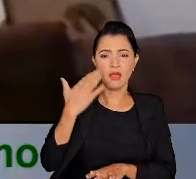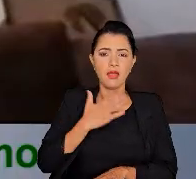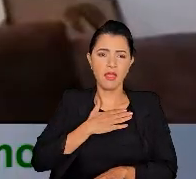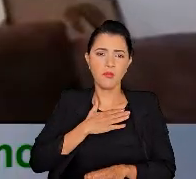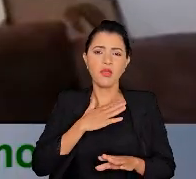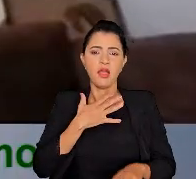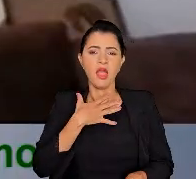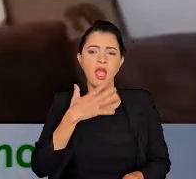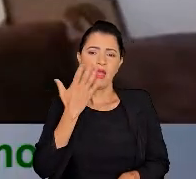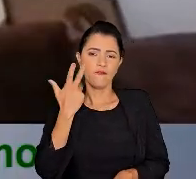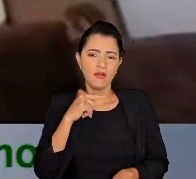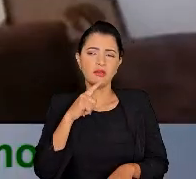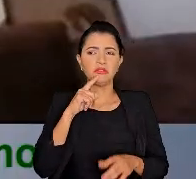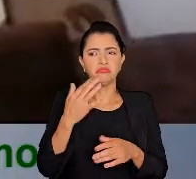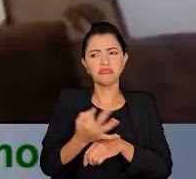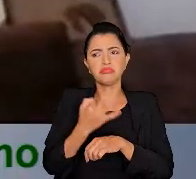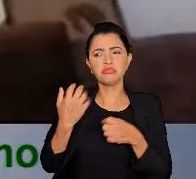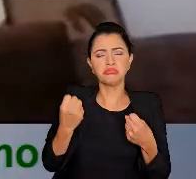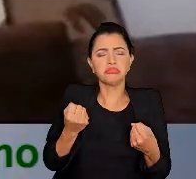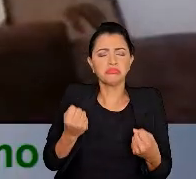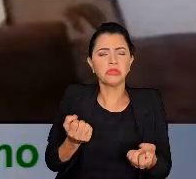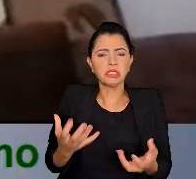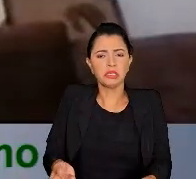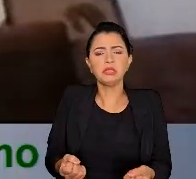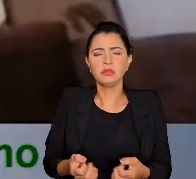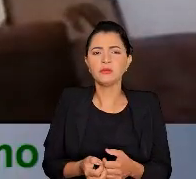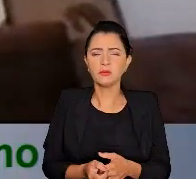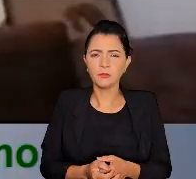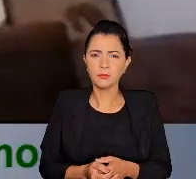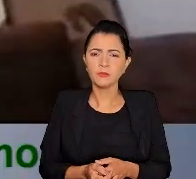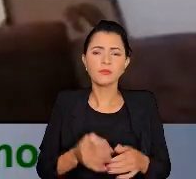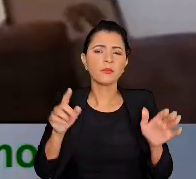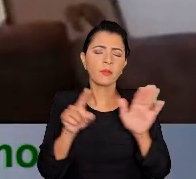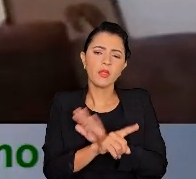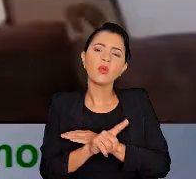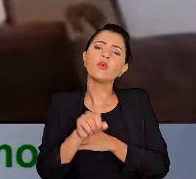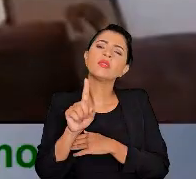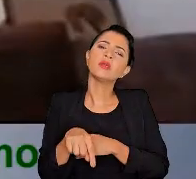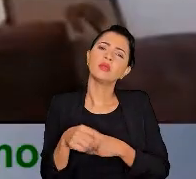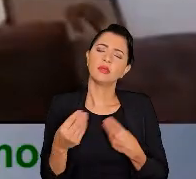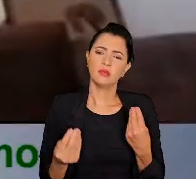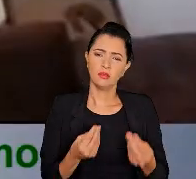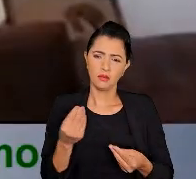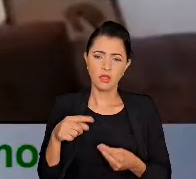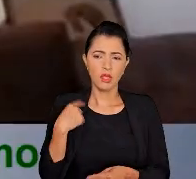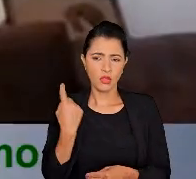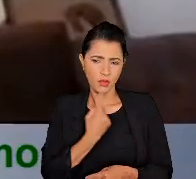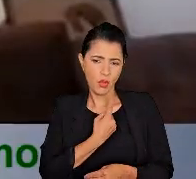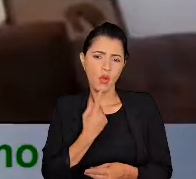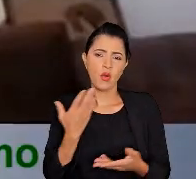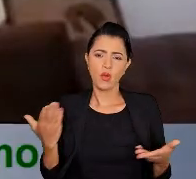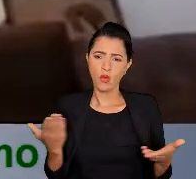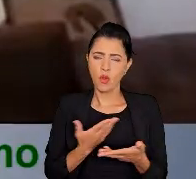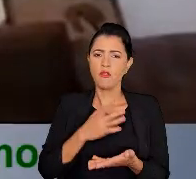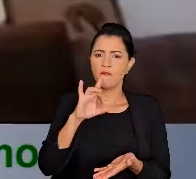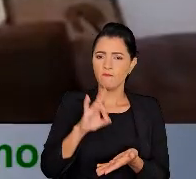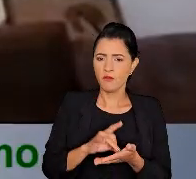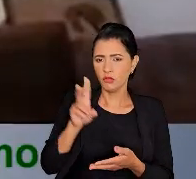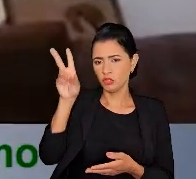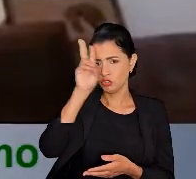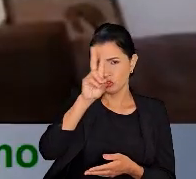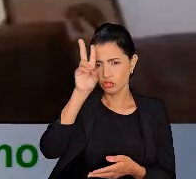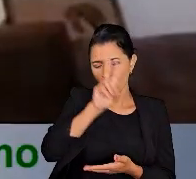infância era tolerado, né? Então, a pergunta seria essa, né? Nós estamos diante de fatos históricos,